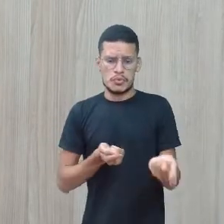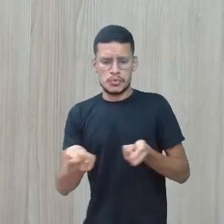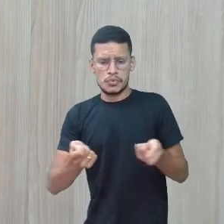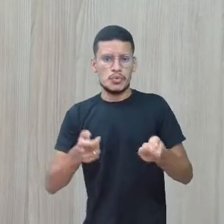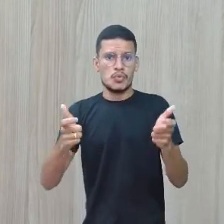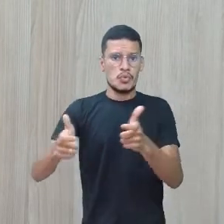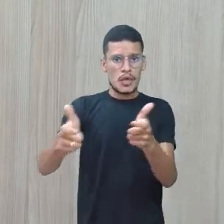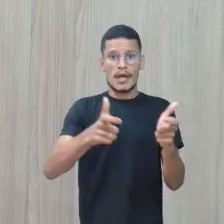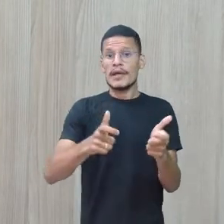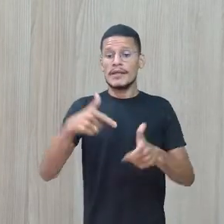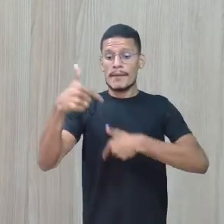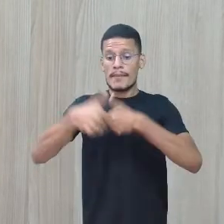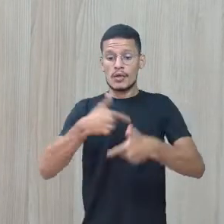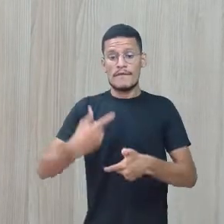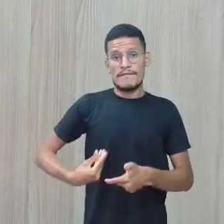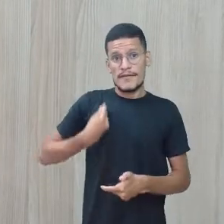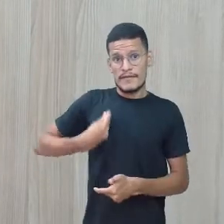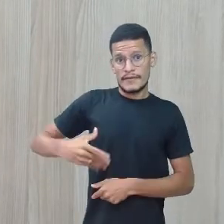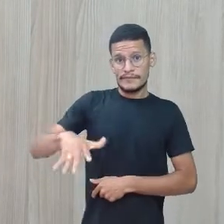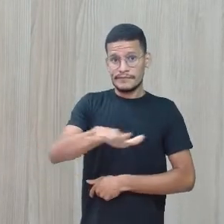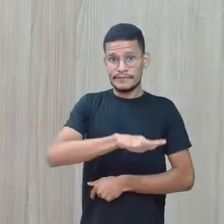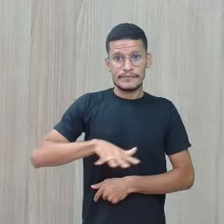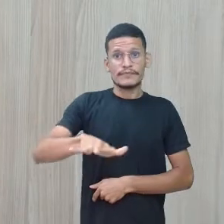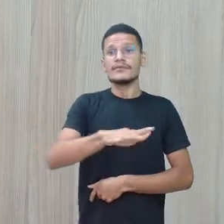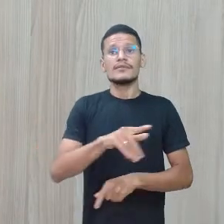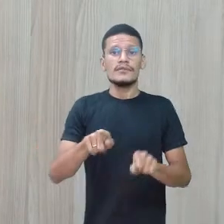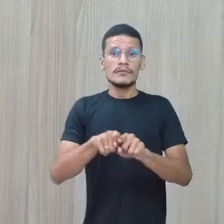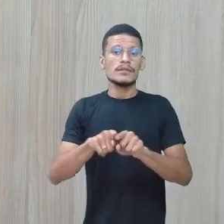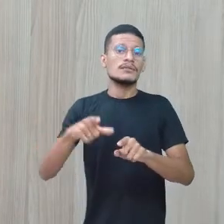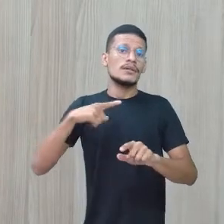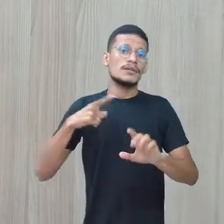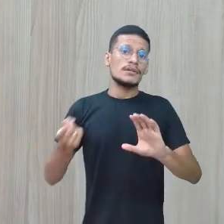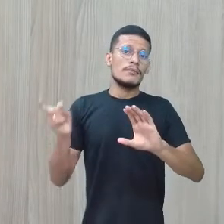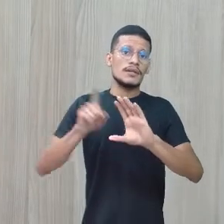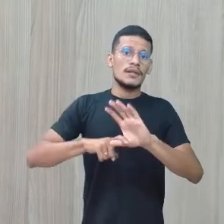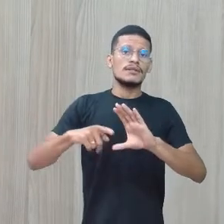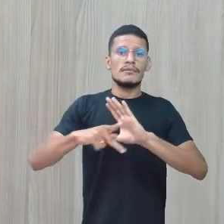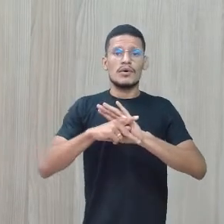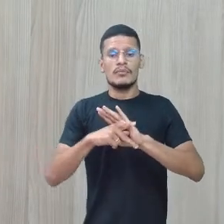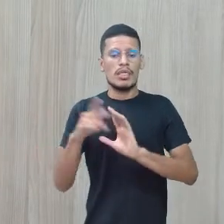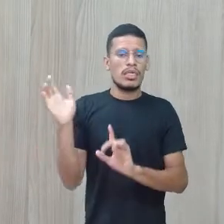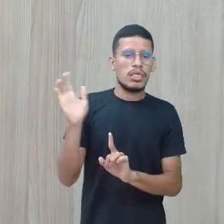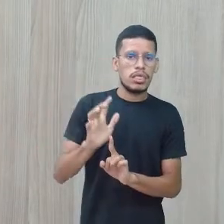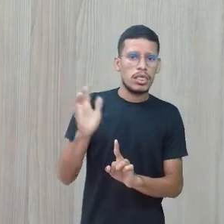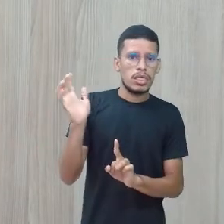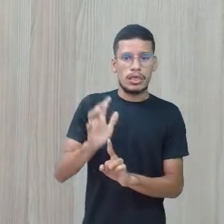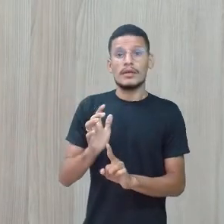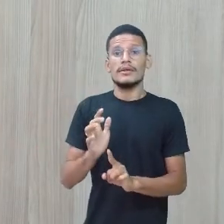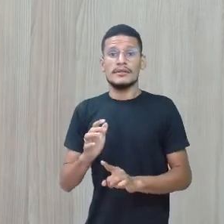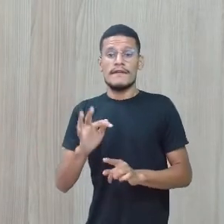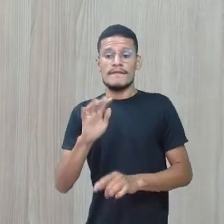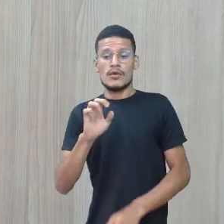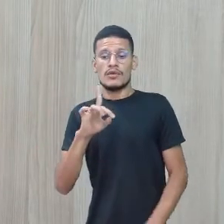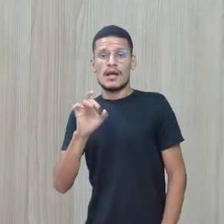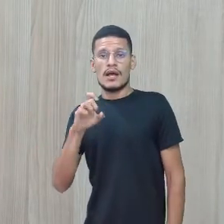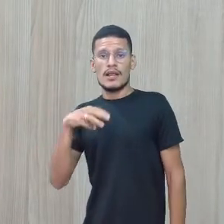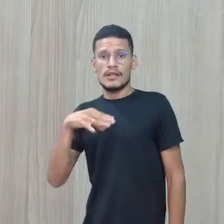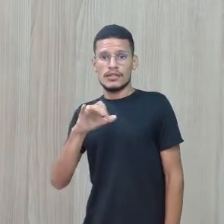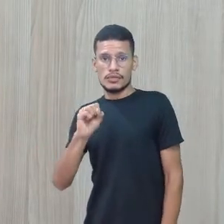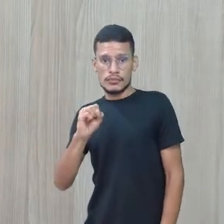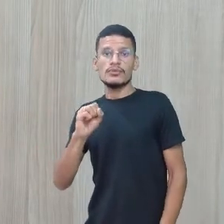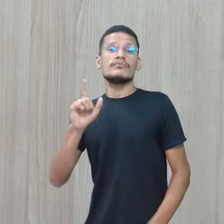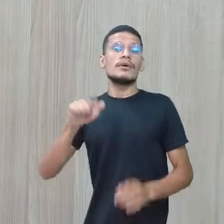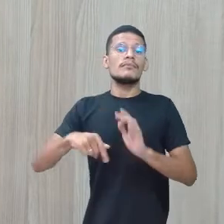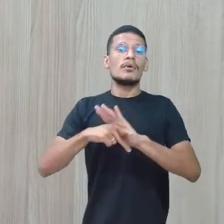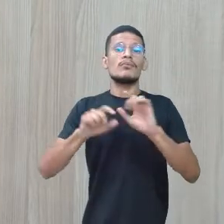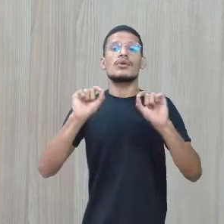vivem naquele território, né? E aí você vai ter relações de dependência, de dominação. Então, o feudalismo reúne a posse da